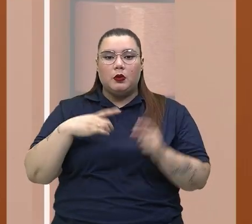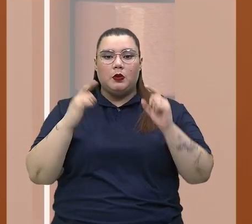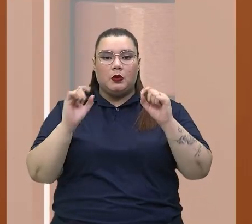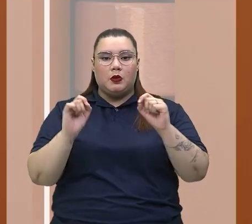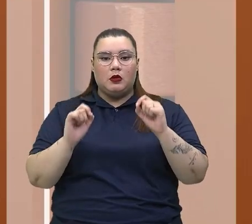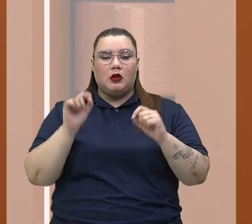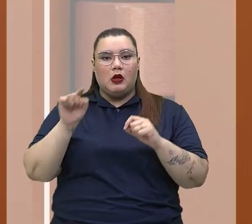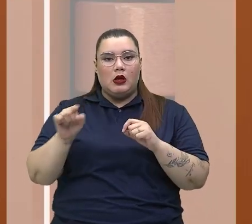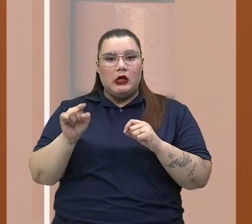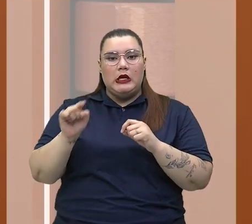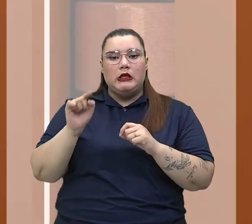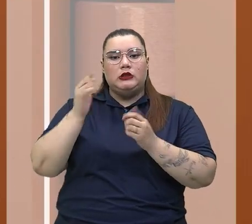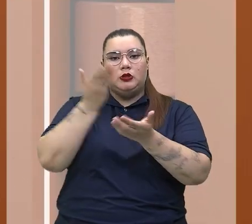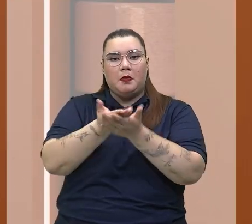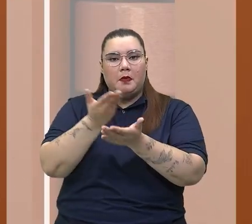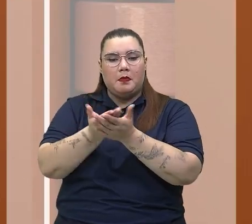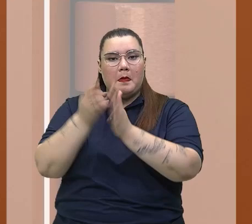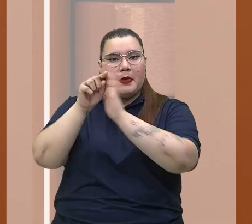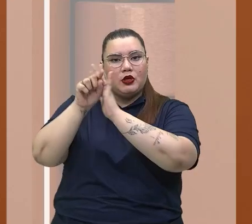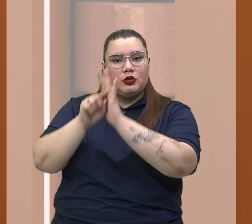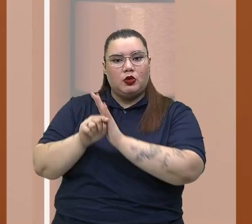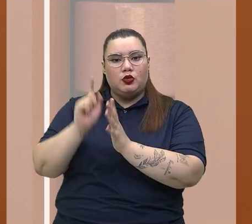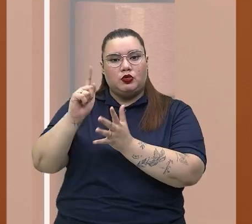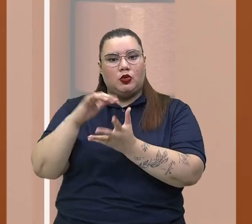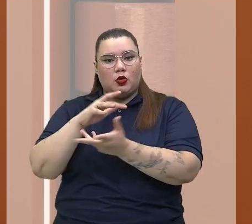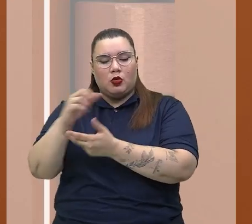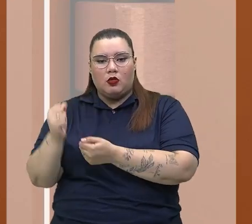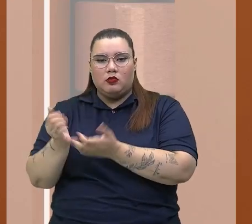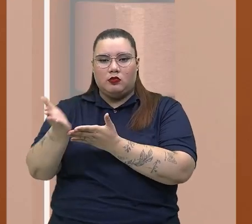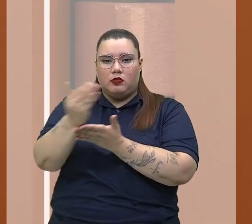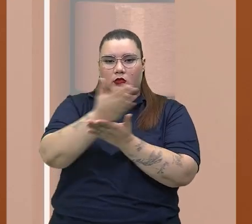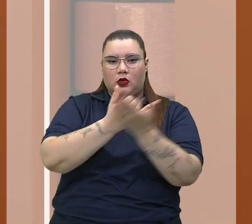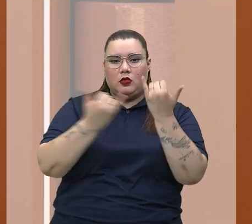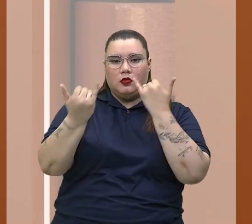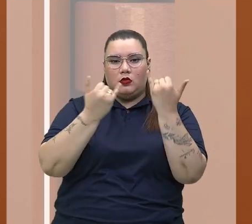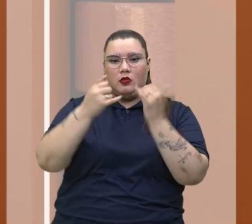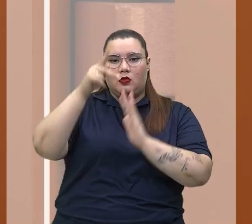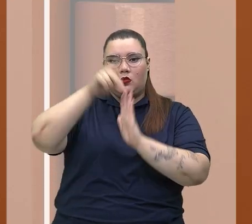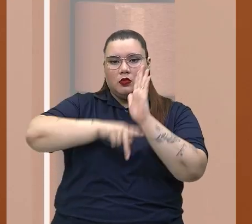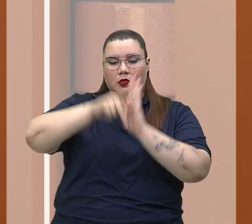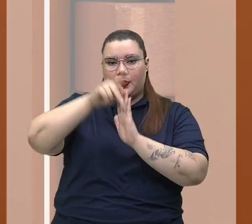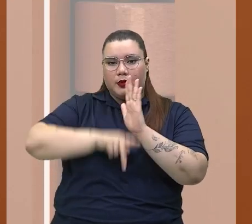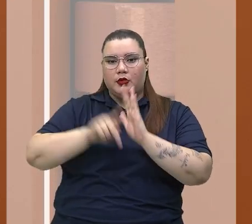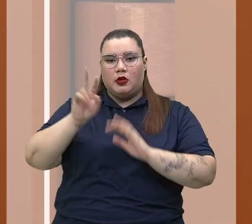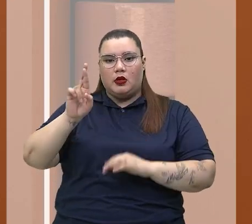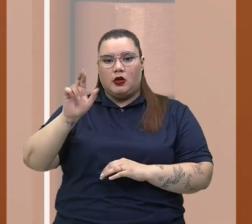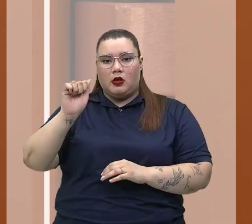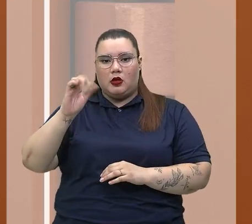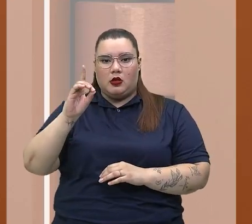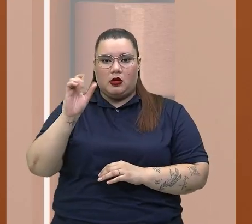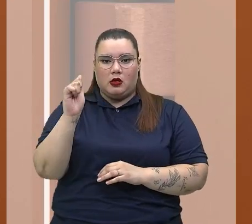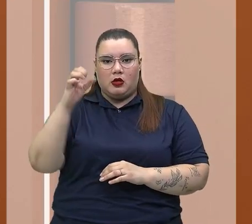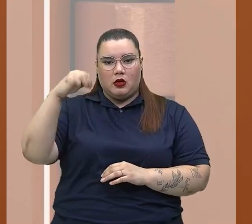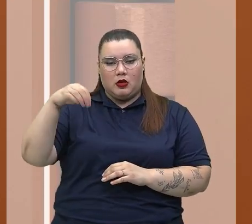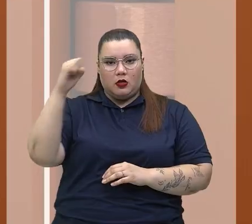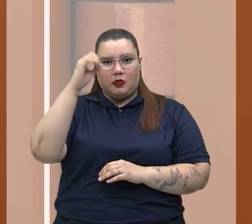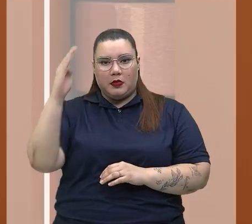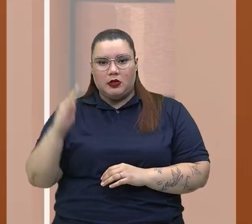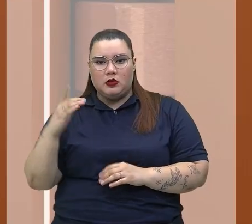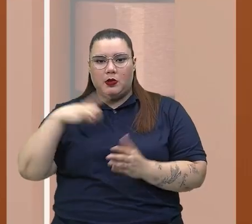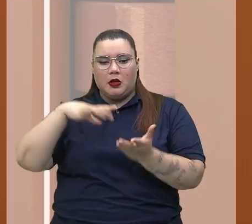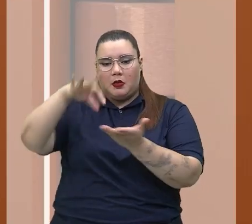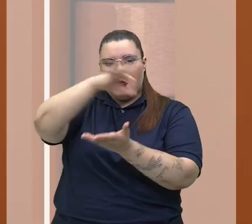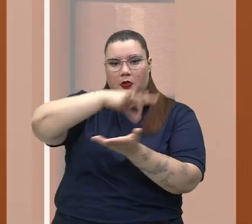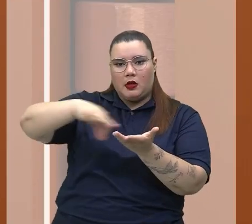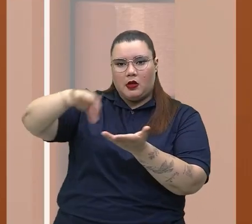esse geógrafo ele utilizou a base de dados do projeto Radam Brasil, que fez um mapeamento de